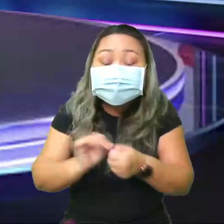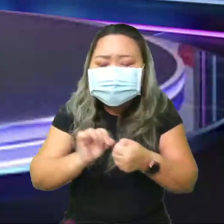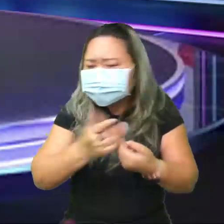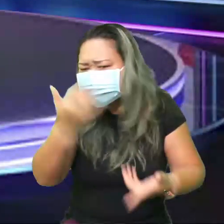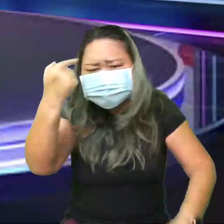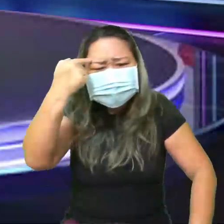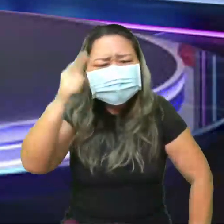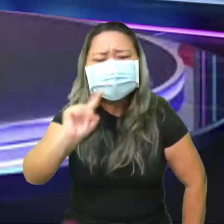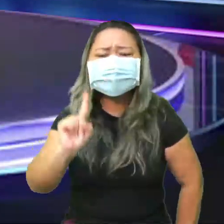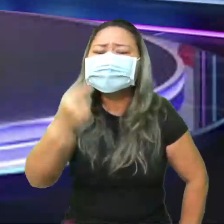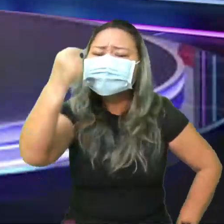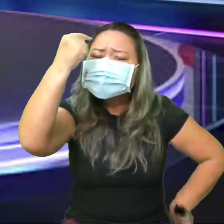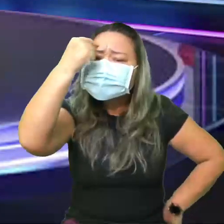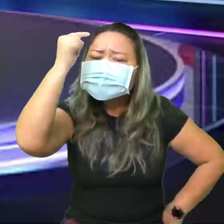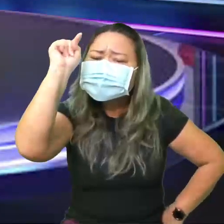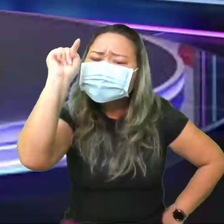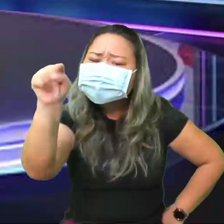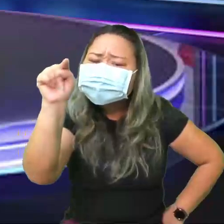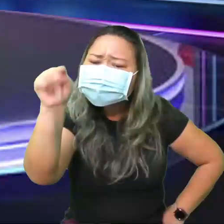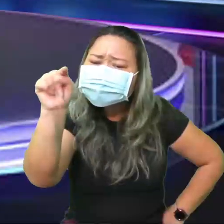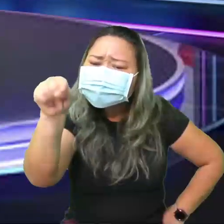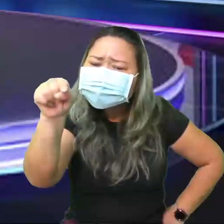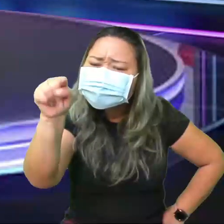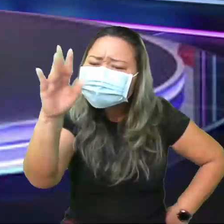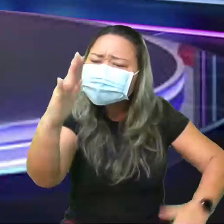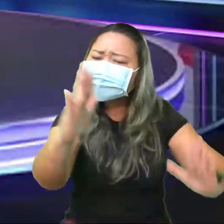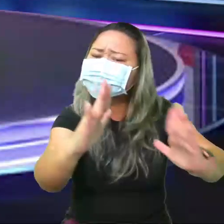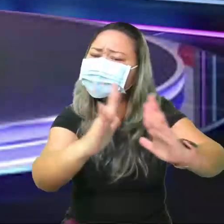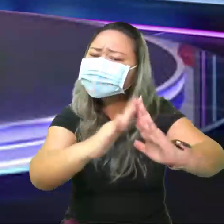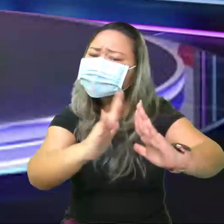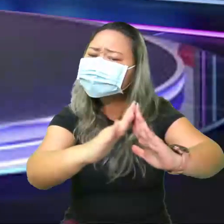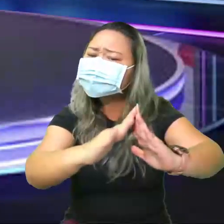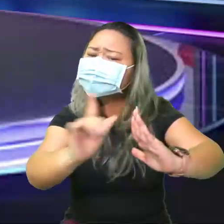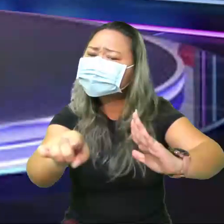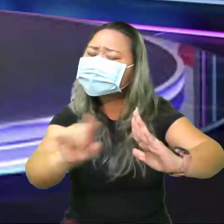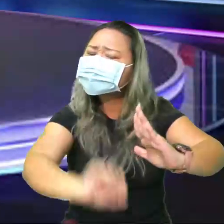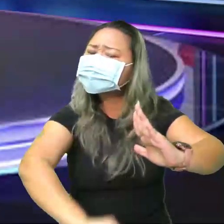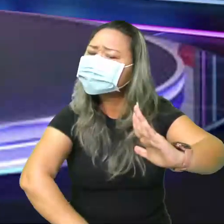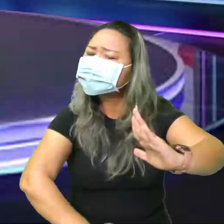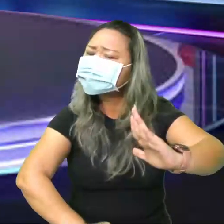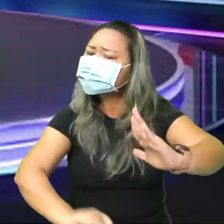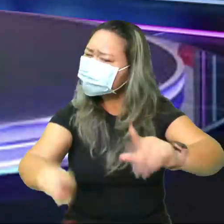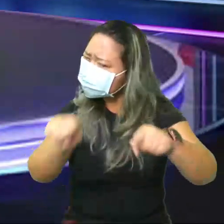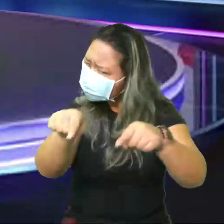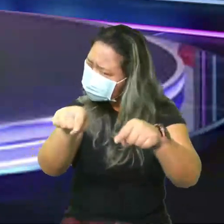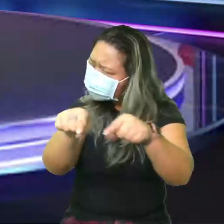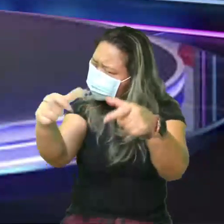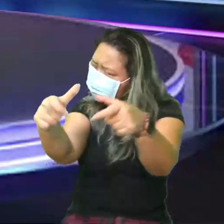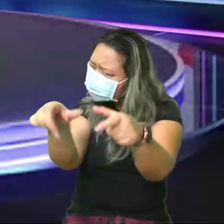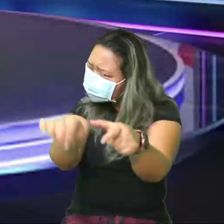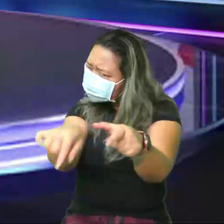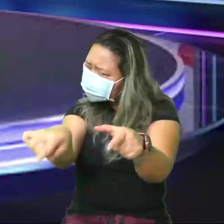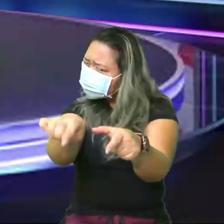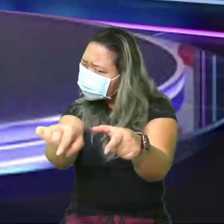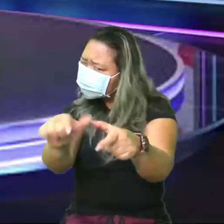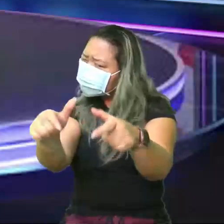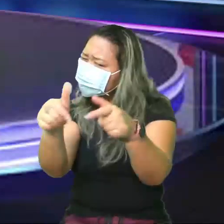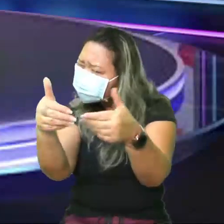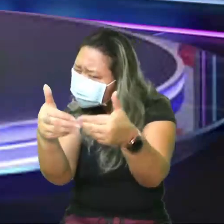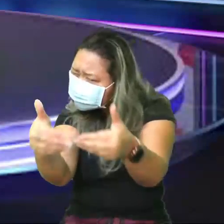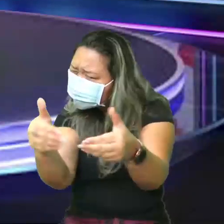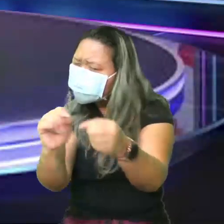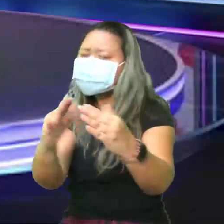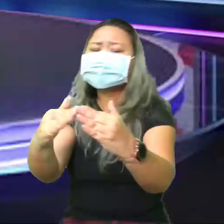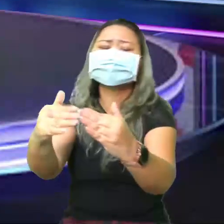Eu gosto de interagir, né? Vocês já perceberam. Passou o mosquitinho aqui, já tô falando. E a Adelina tá aqui, somos juntos. Tamo junto.